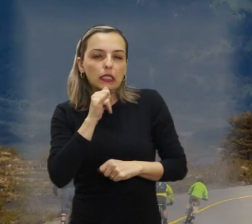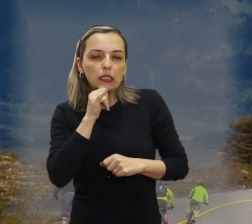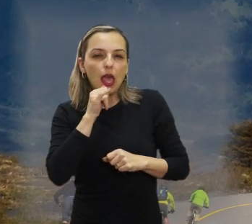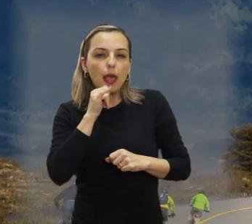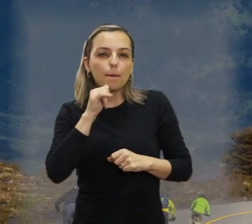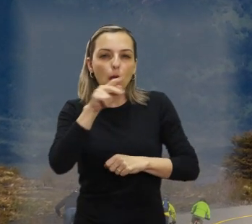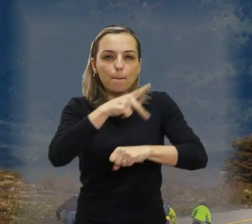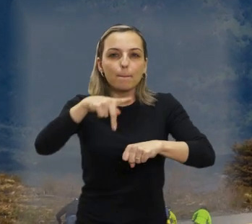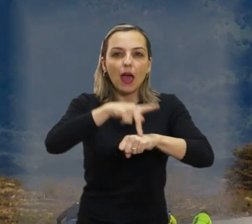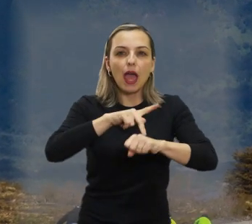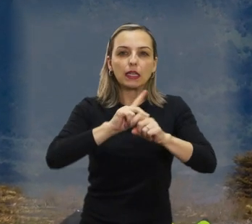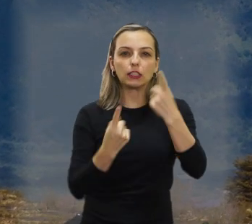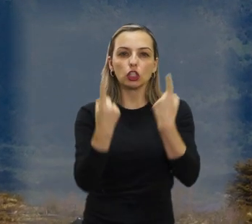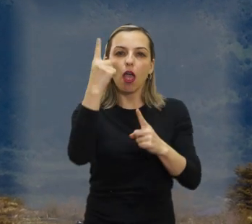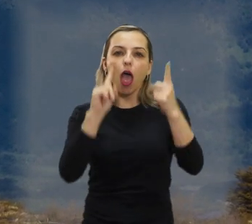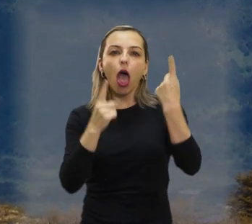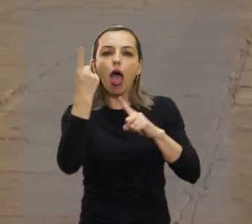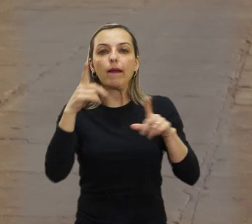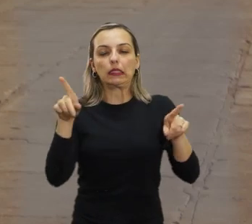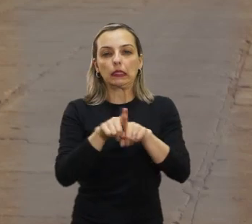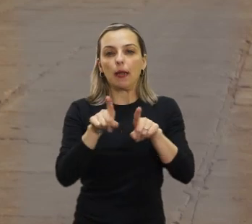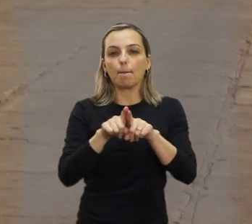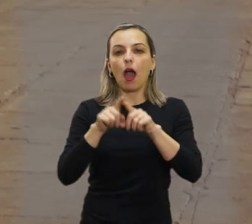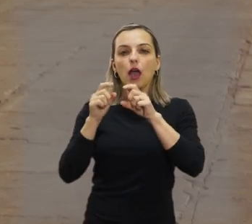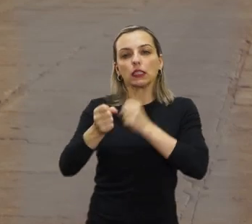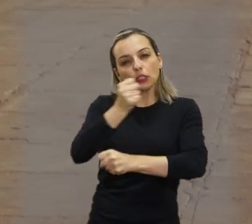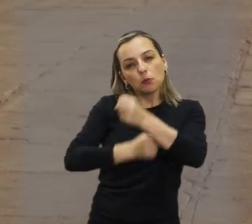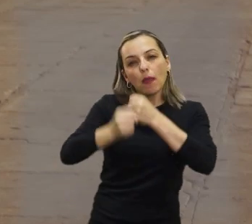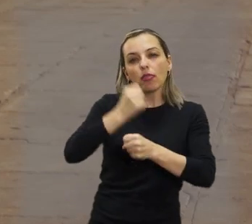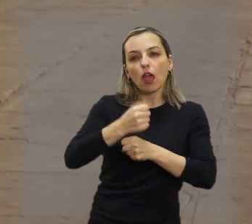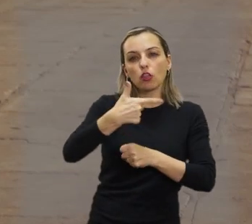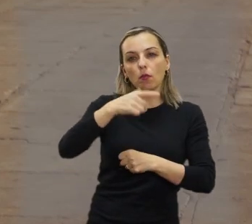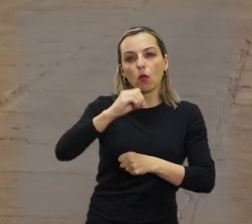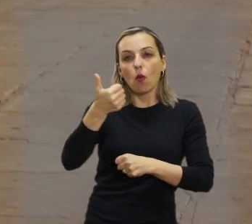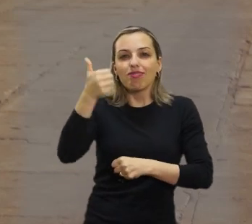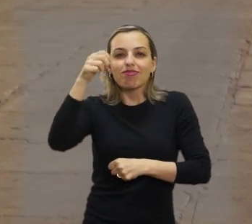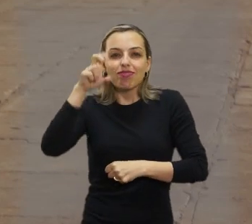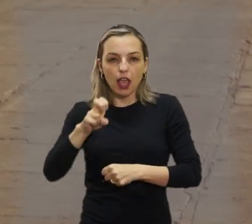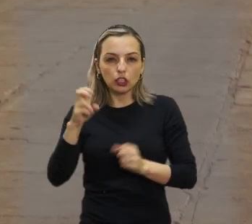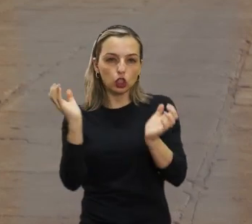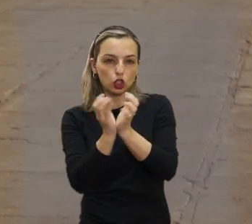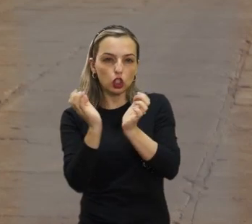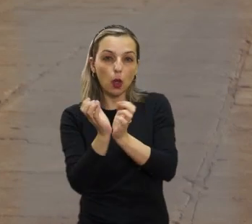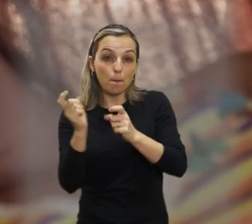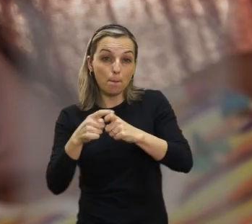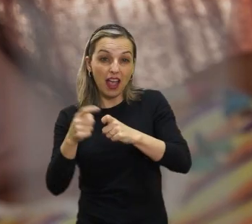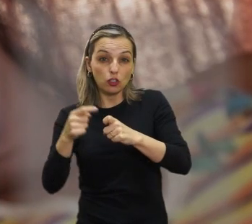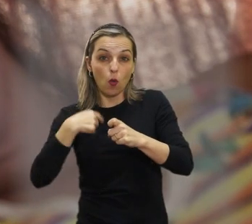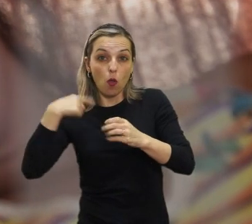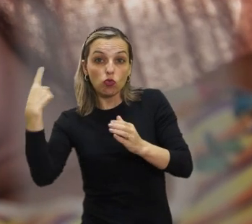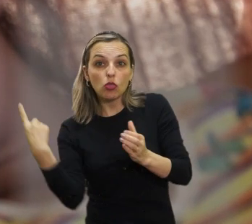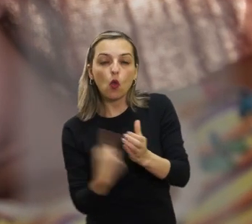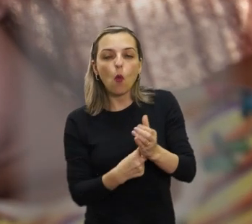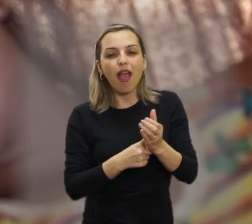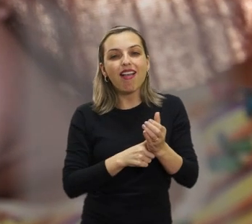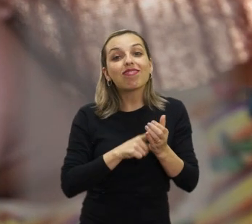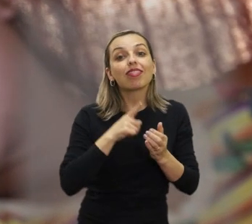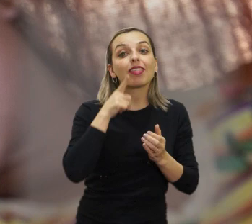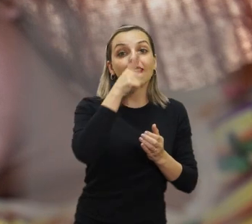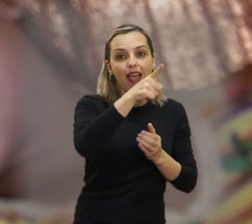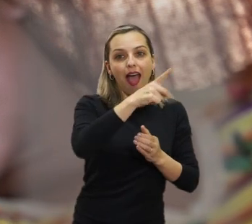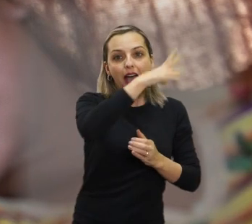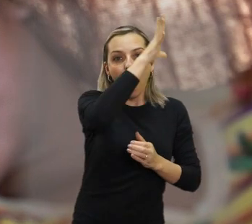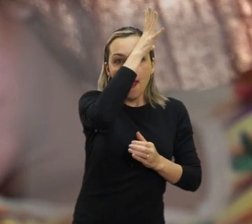o Chile, Ilha de Páscoa, ou trabalhos mais recentes, por exemplo, em 2015 eu estive na Amazônia